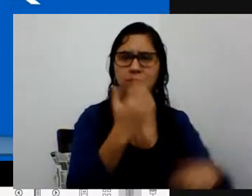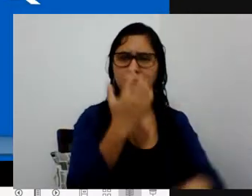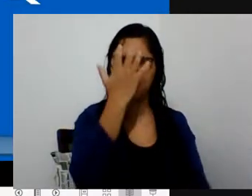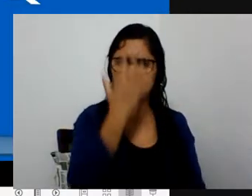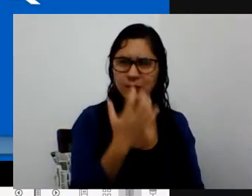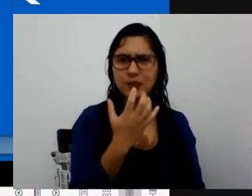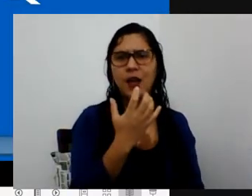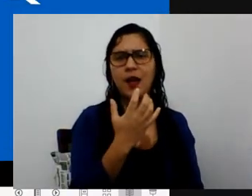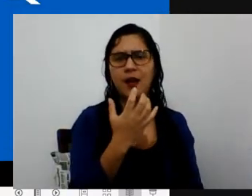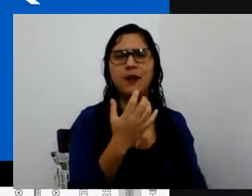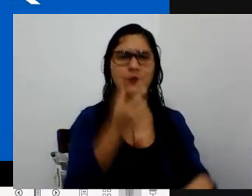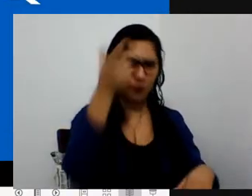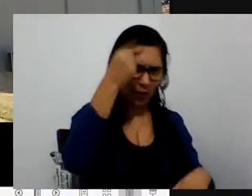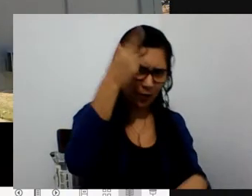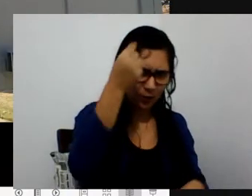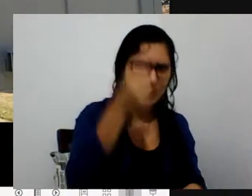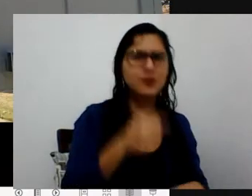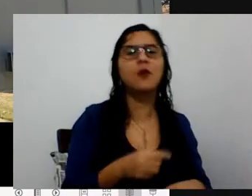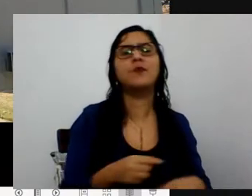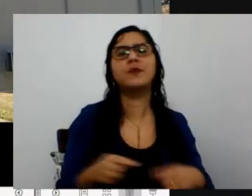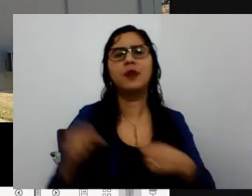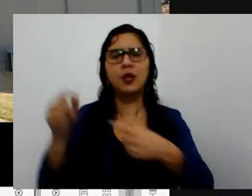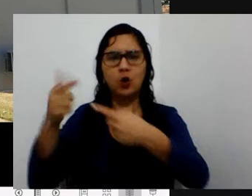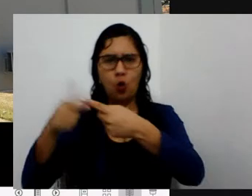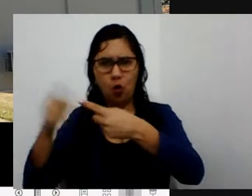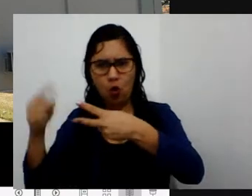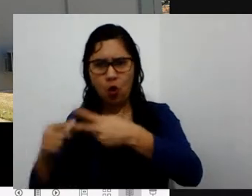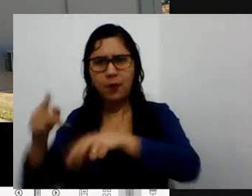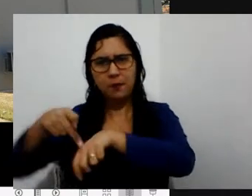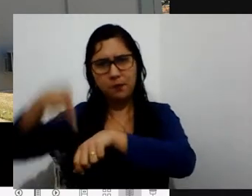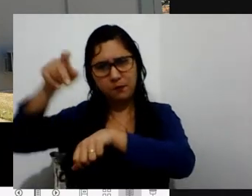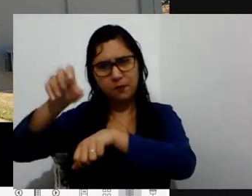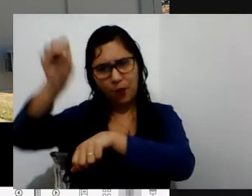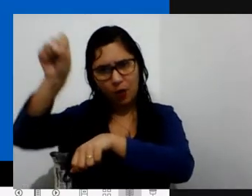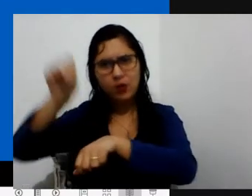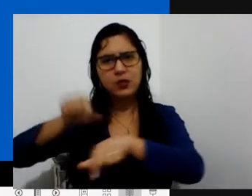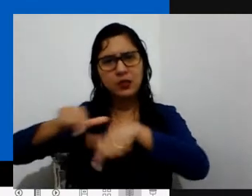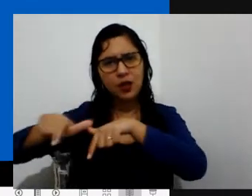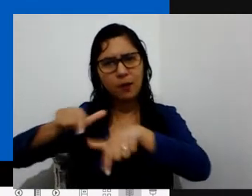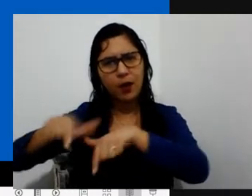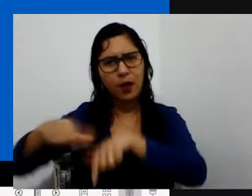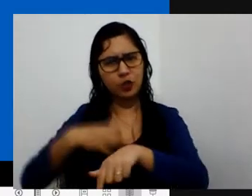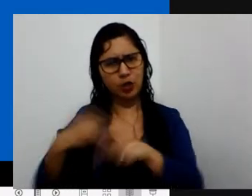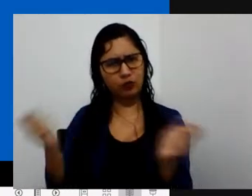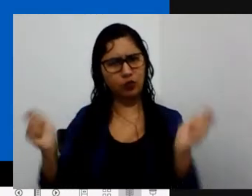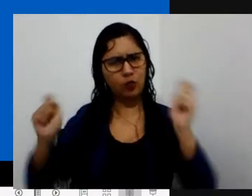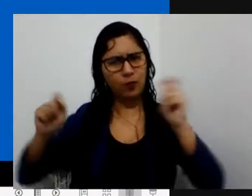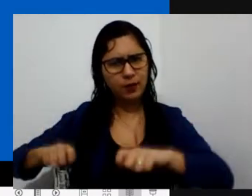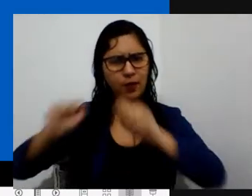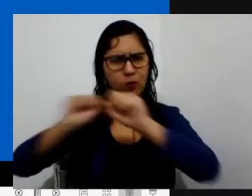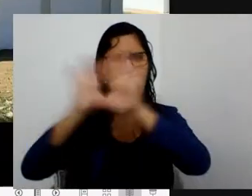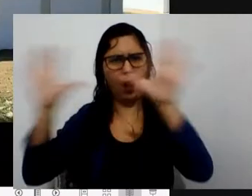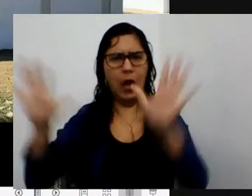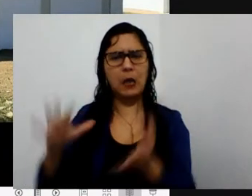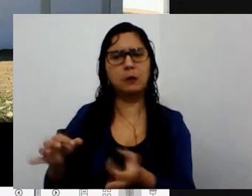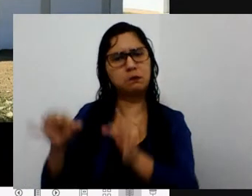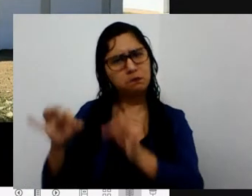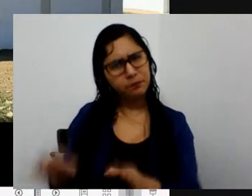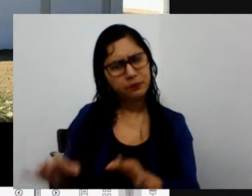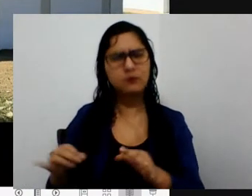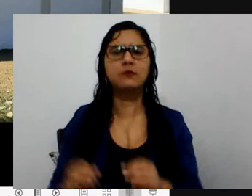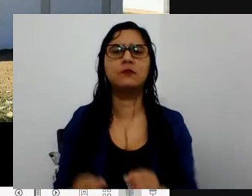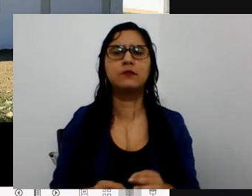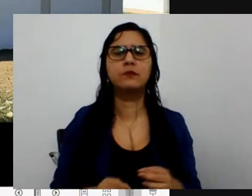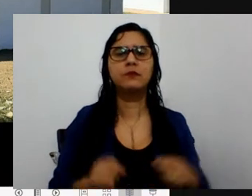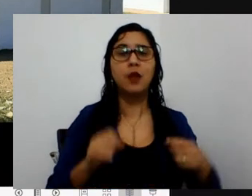muito dinamismo. Tiago e Paliari na pós-graduação, atuando de forma competente, clara e assertiva. Itamar